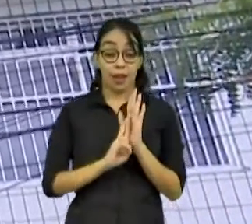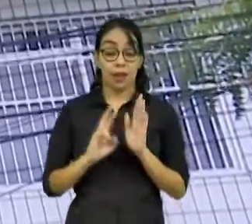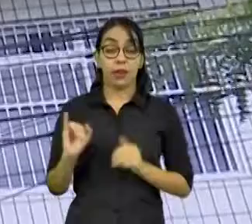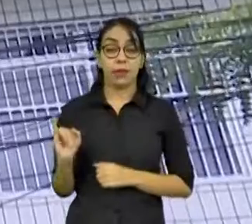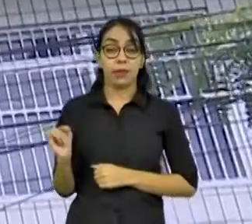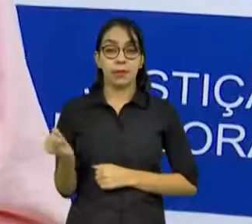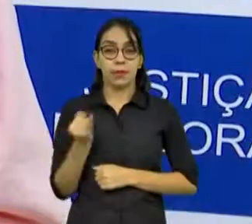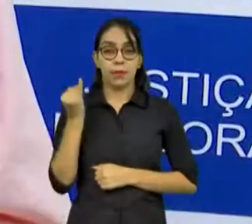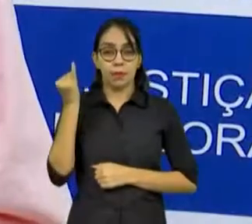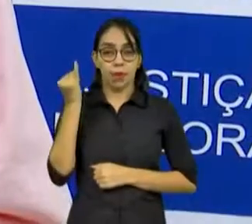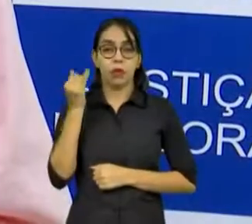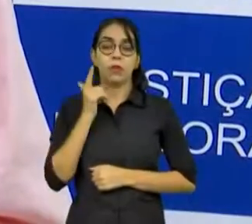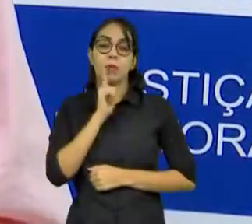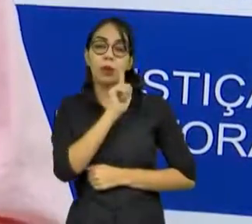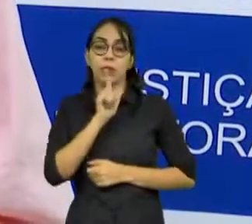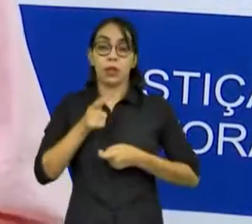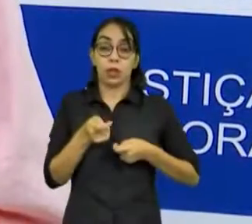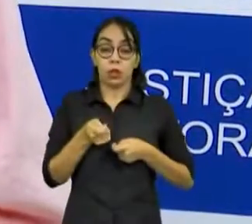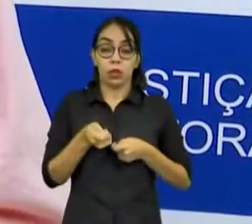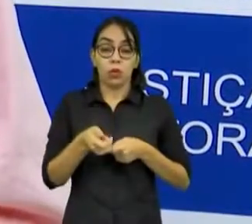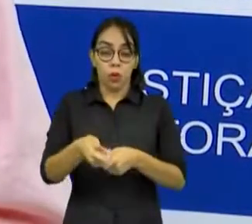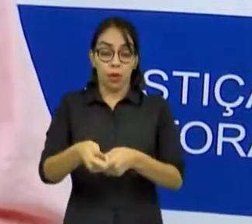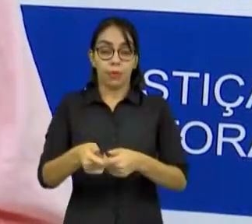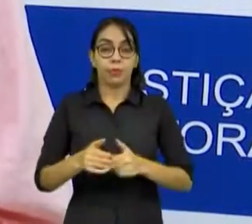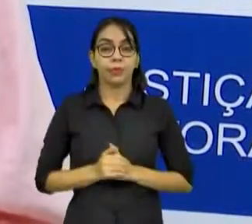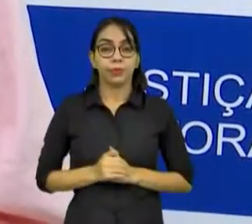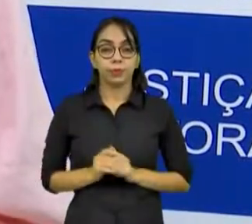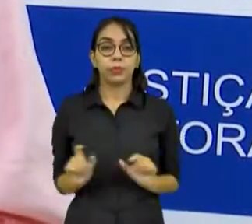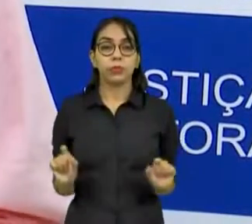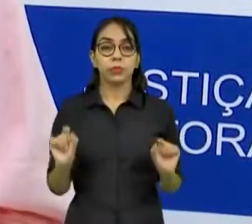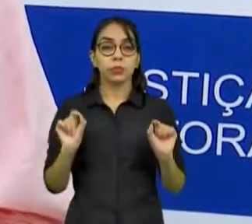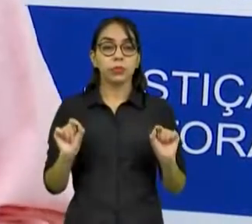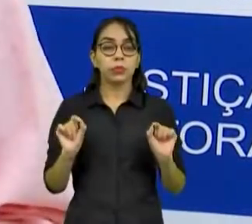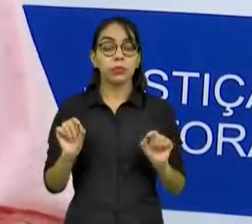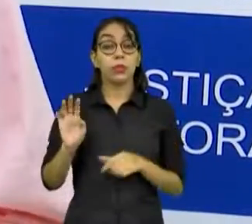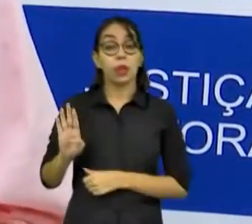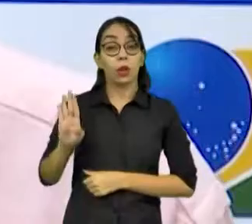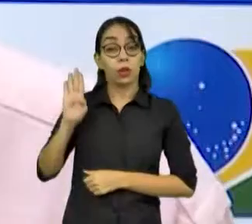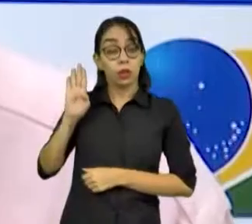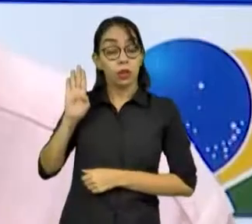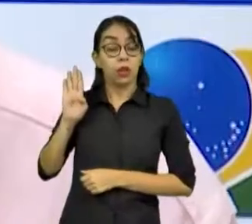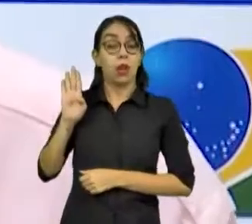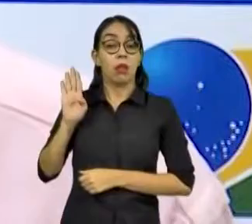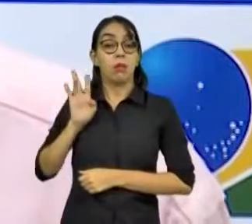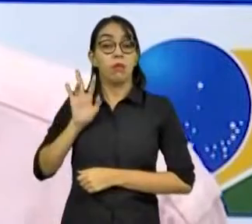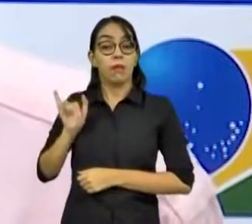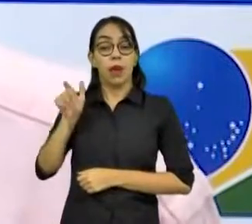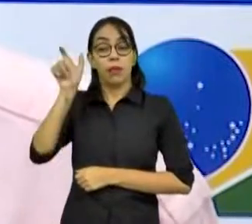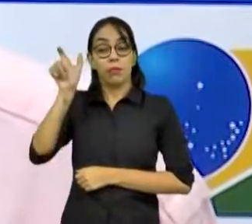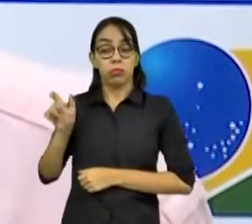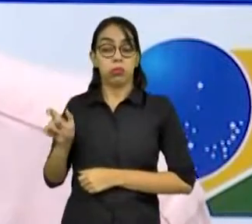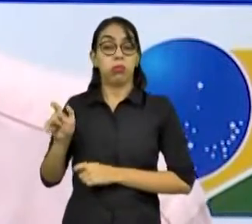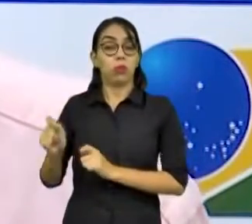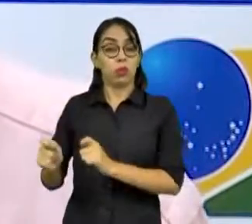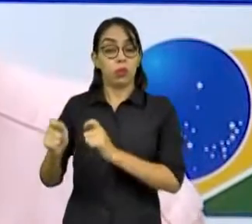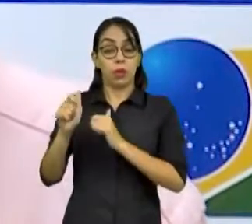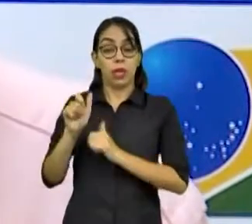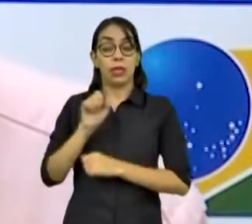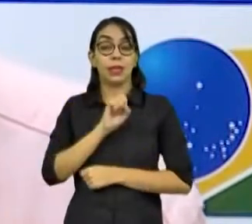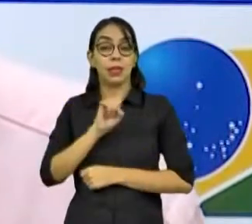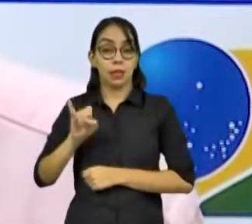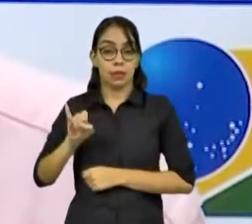a doação. Uma delas é que os pré-candidatos só podem receber a quantia doada quando se